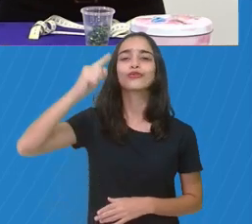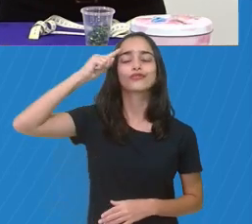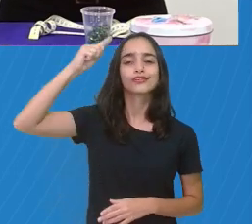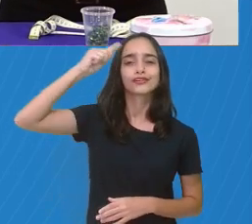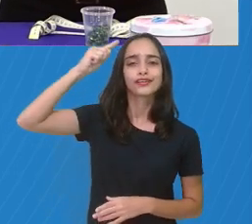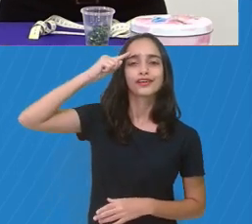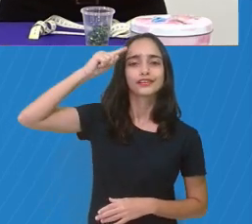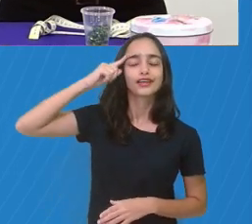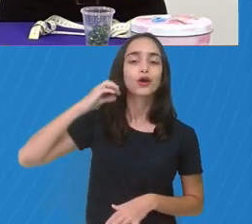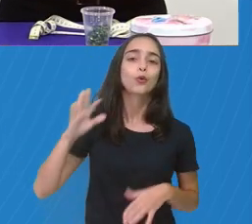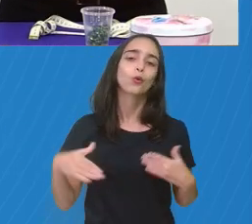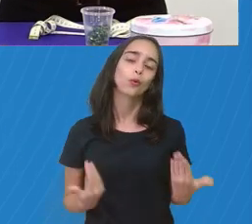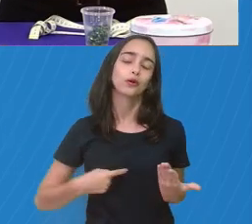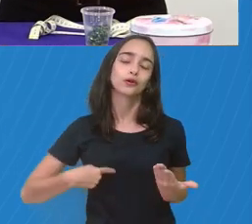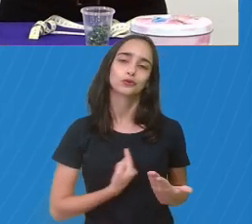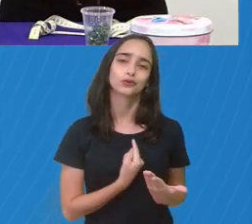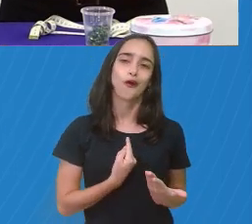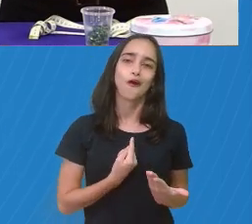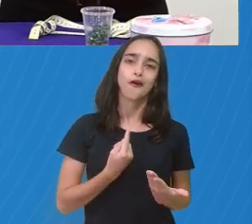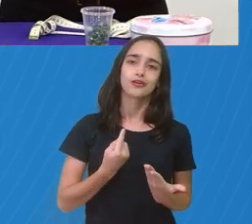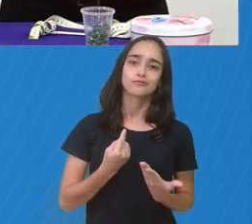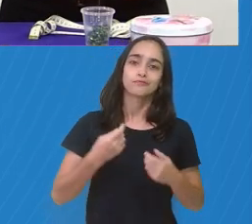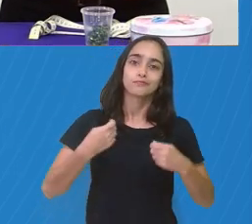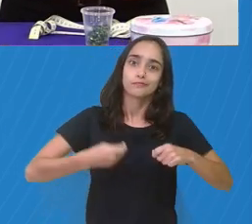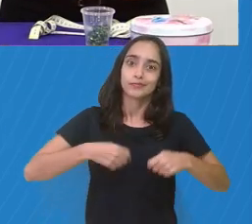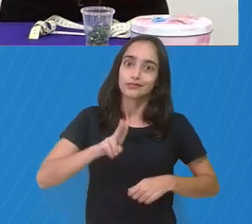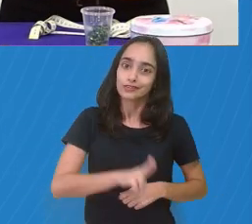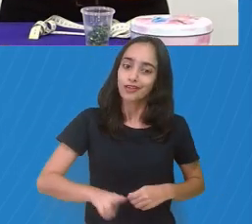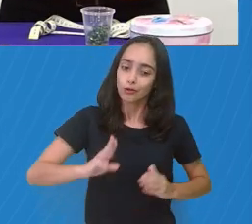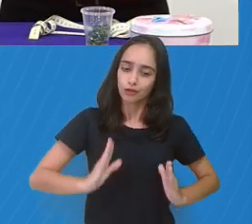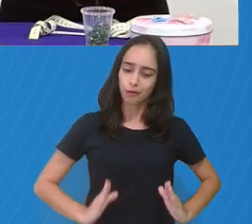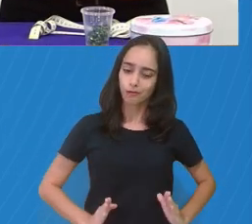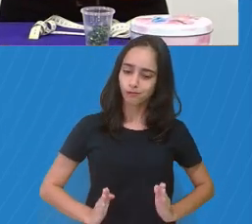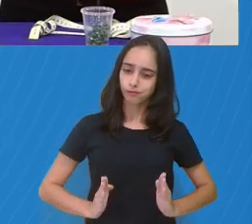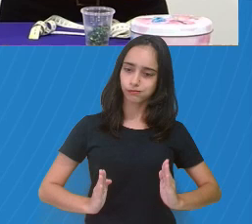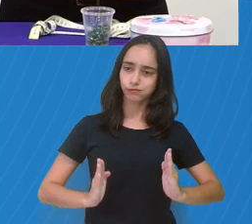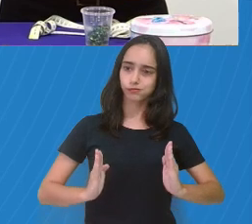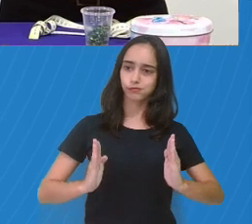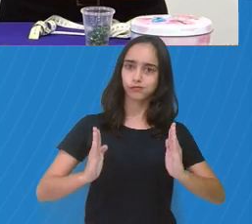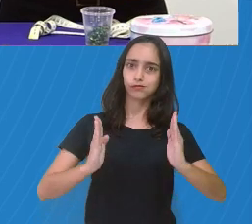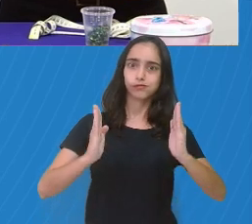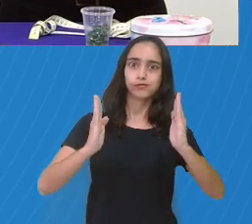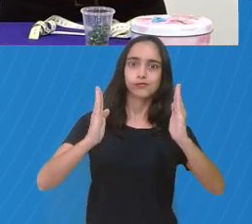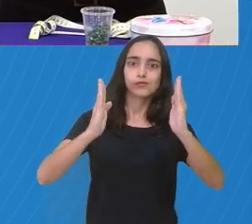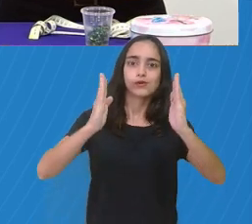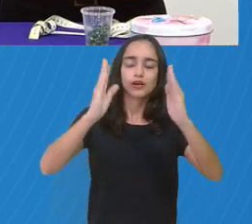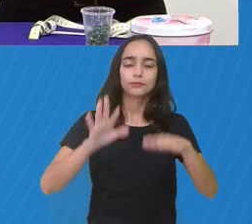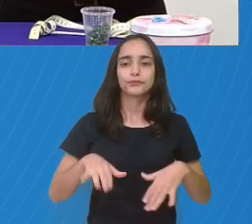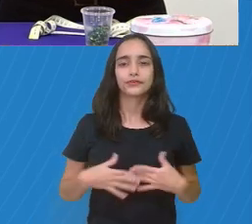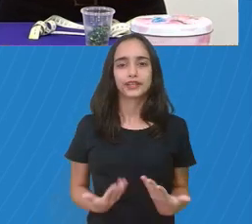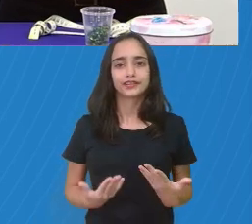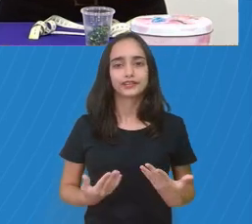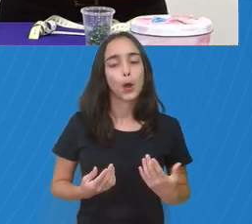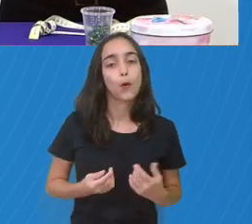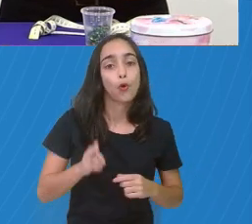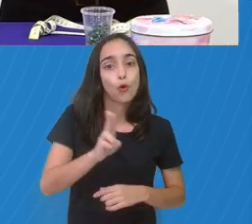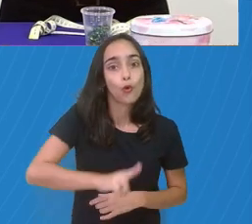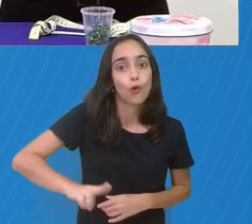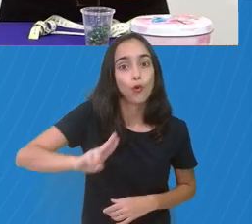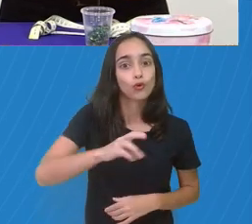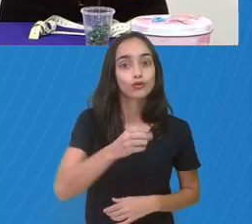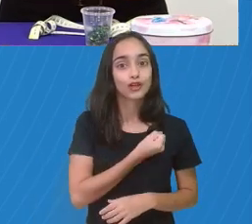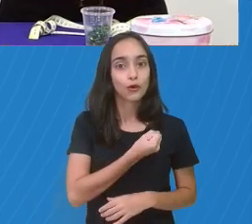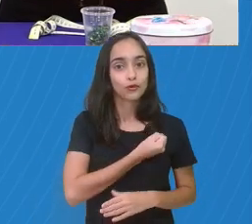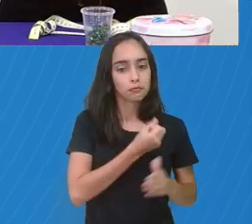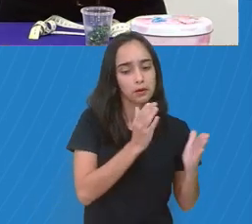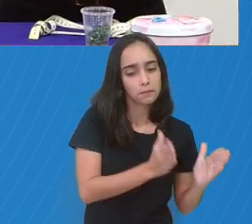cotidiano, né? Quando a gente vai ali, pega o elevador e aperta o andar. Então, a gente está utilizando o número enquanto